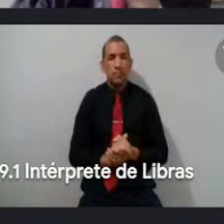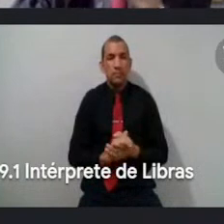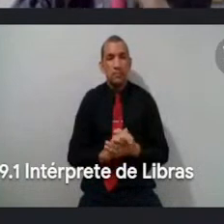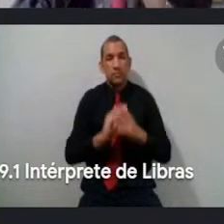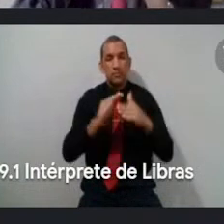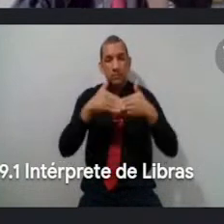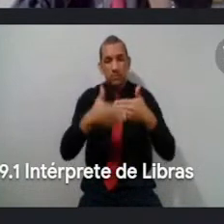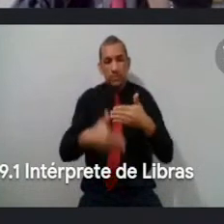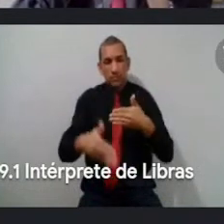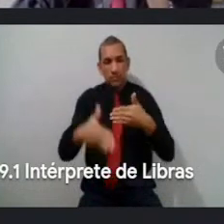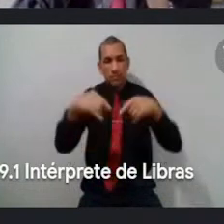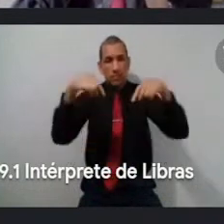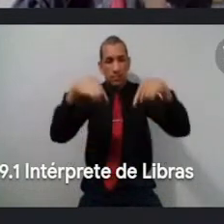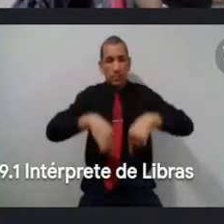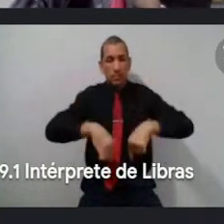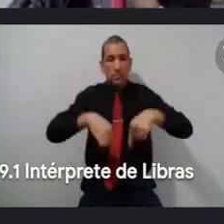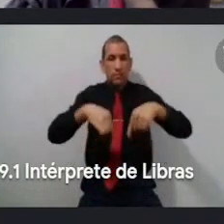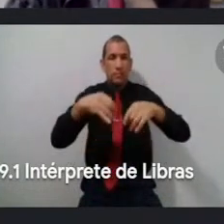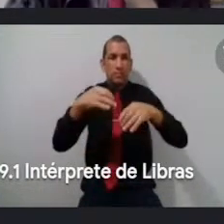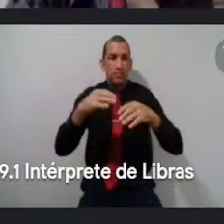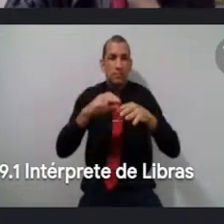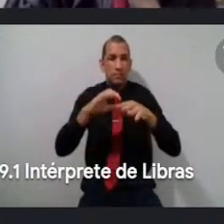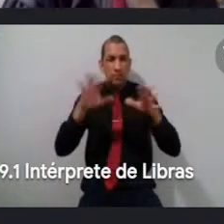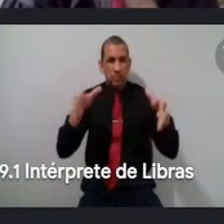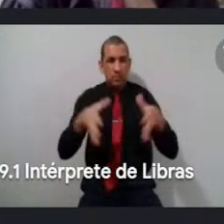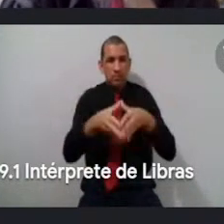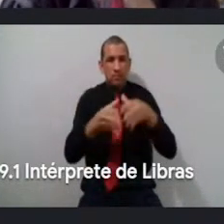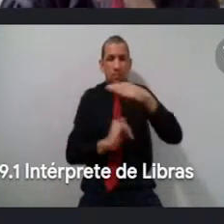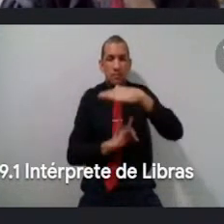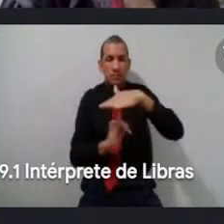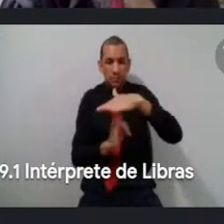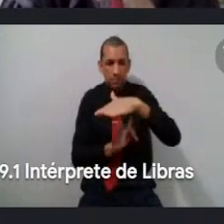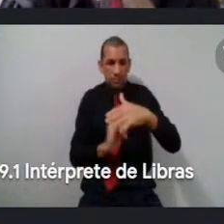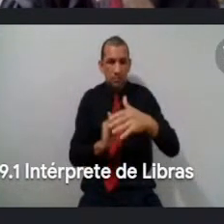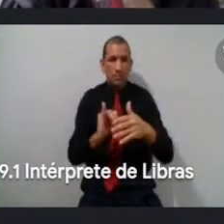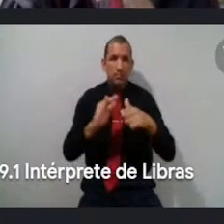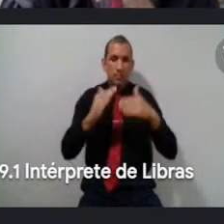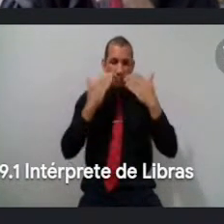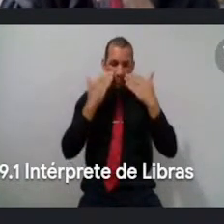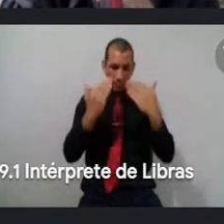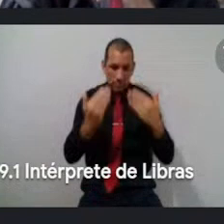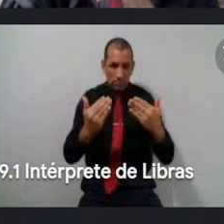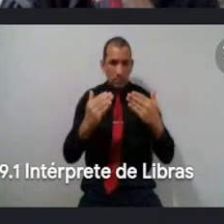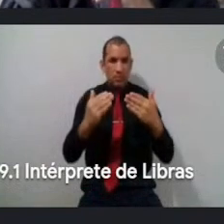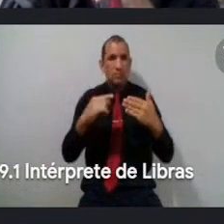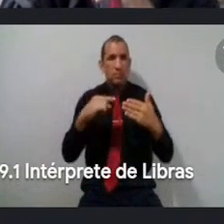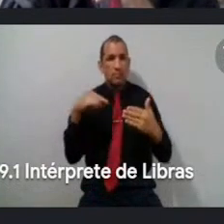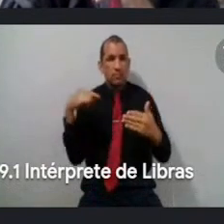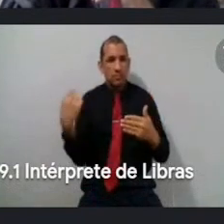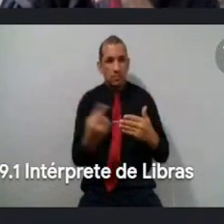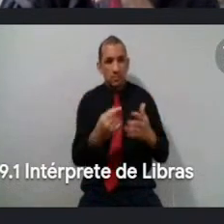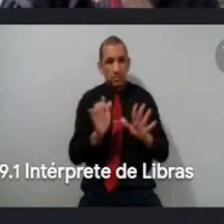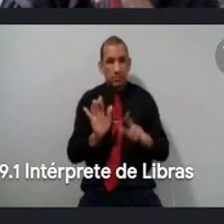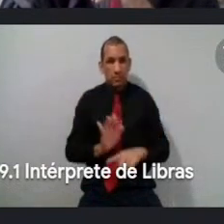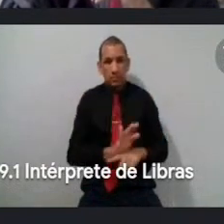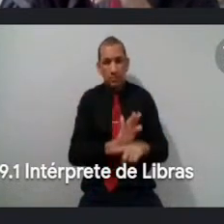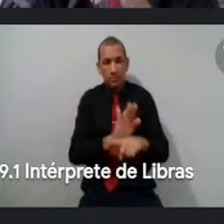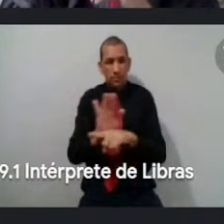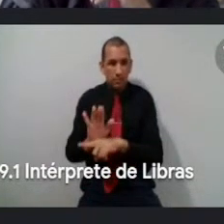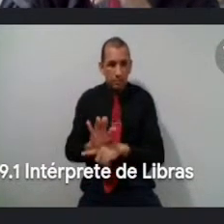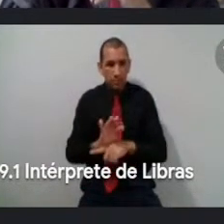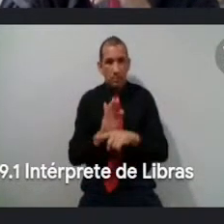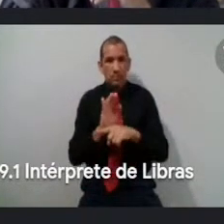medida proposta atende específico ssionais no meu entendimento da celeridade e da eficiência e da economicidade está